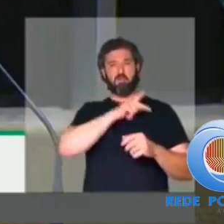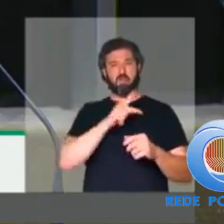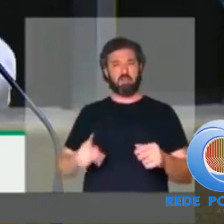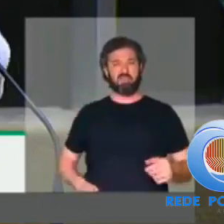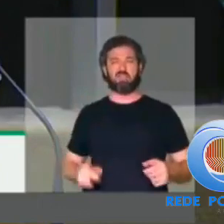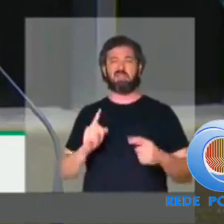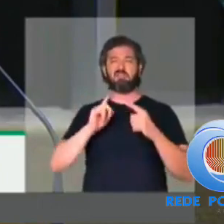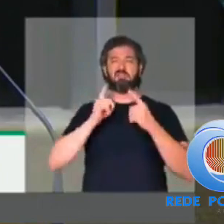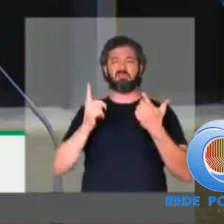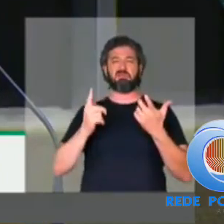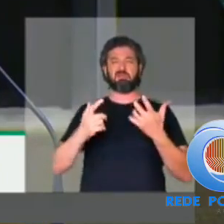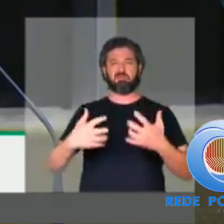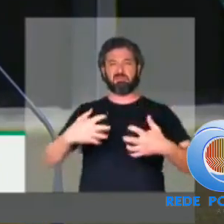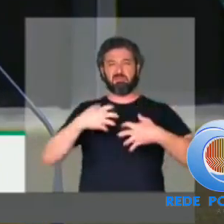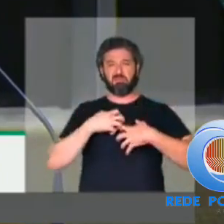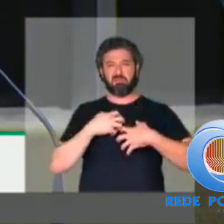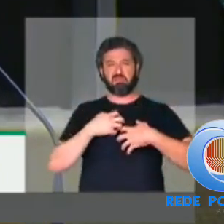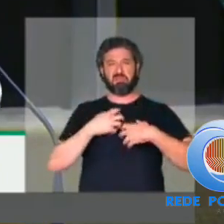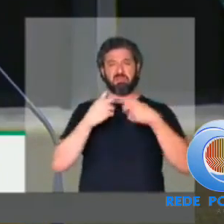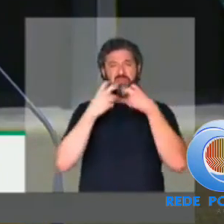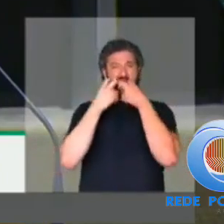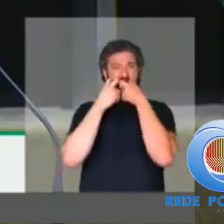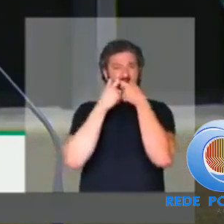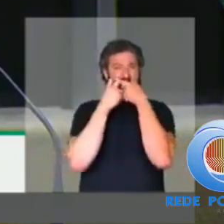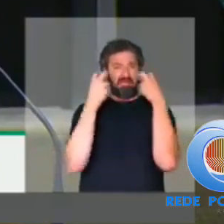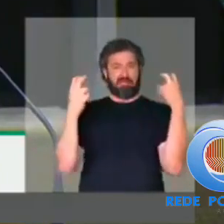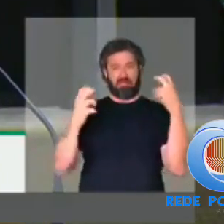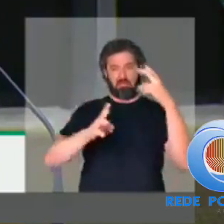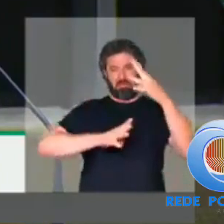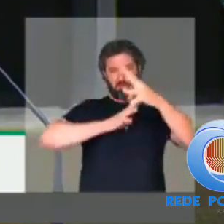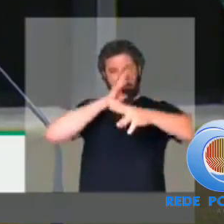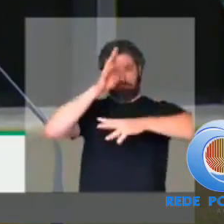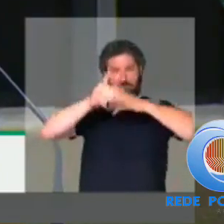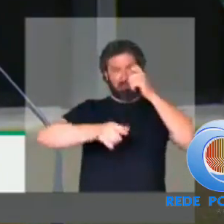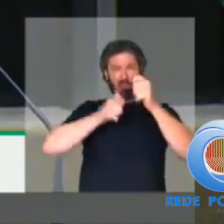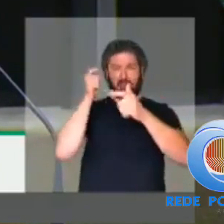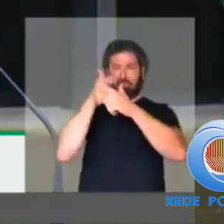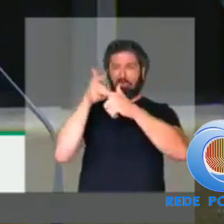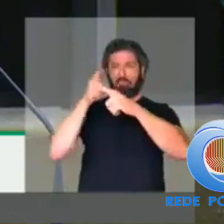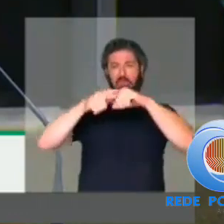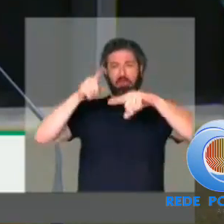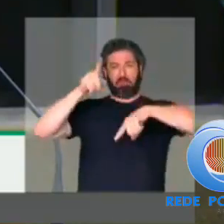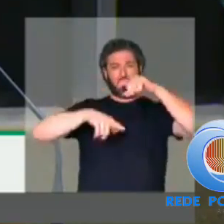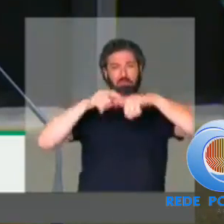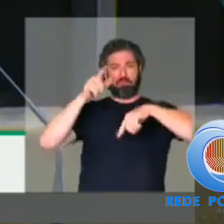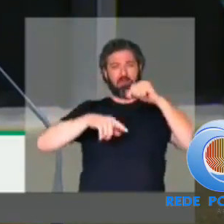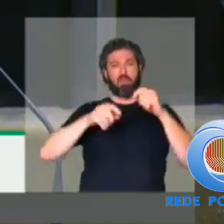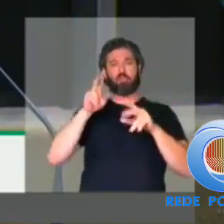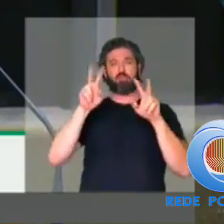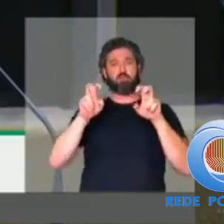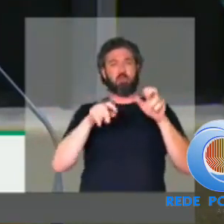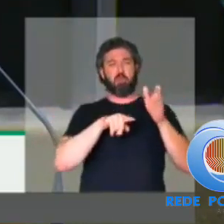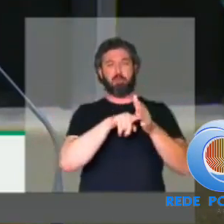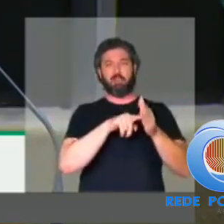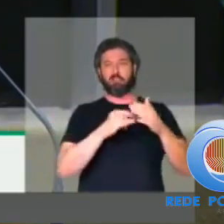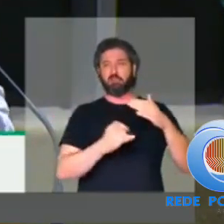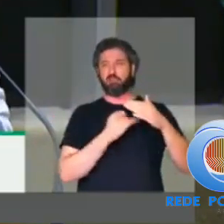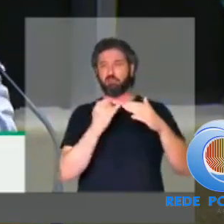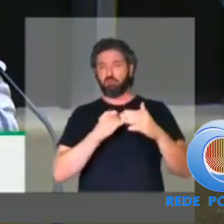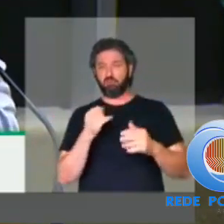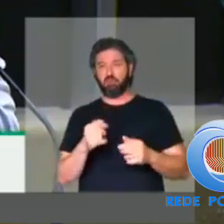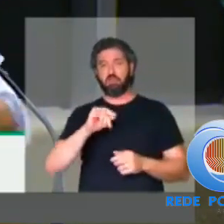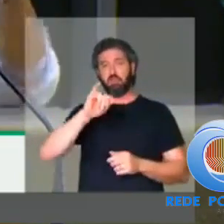Brasil com a sua vociferação desqualificada acerca de institutos de pesquisa